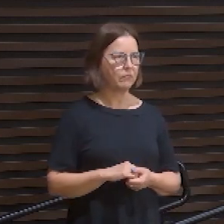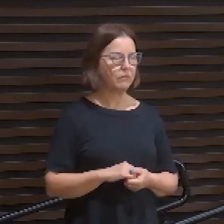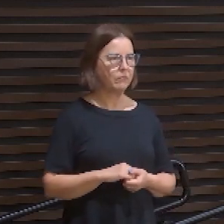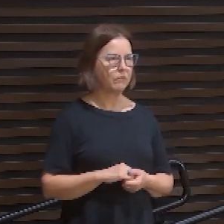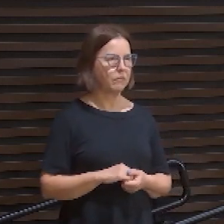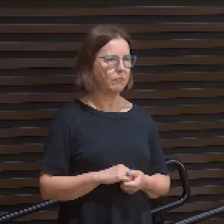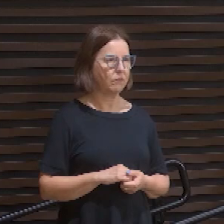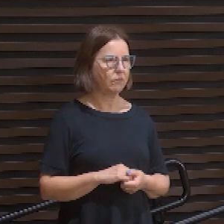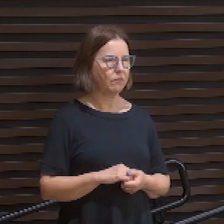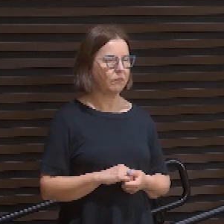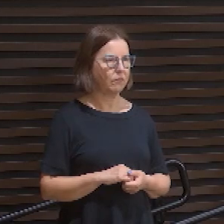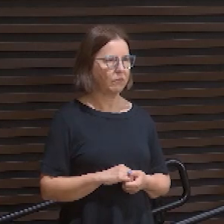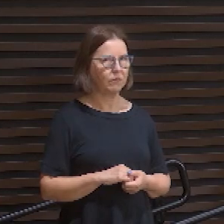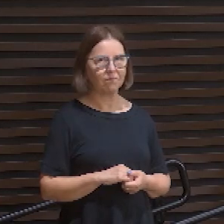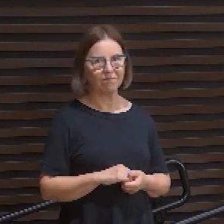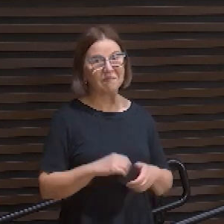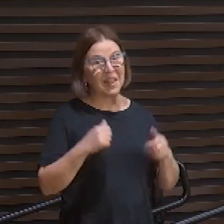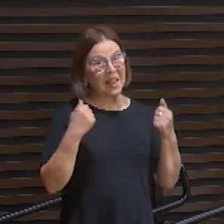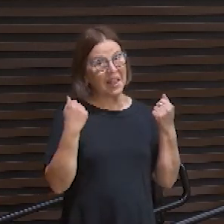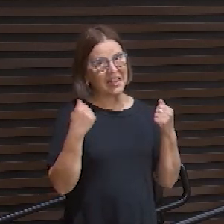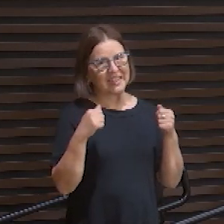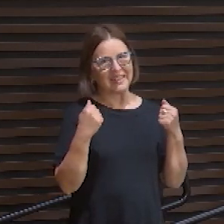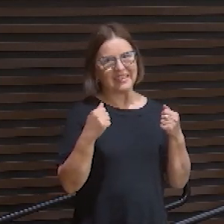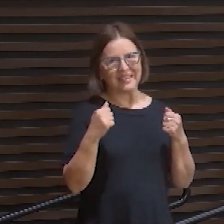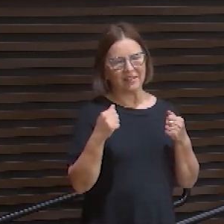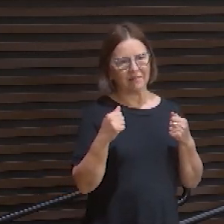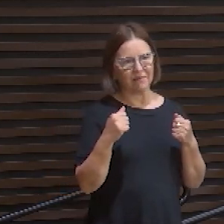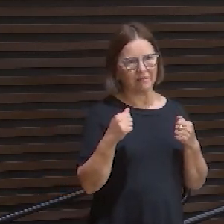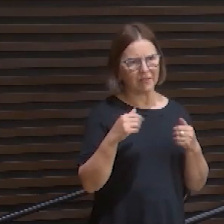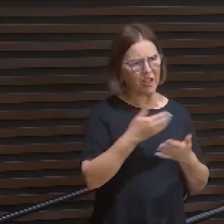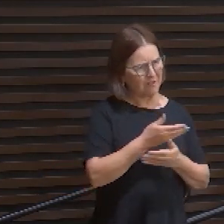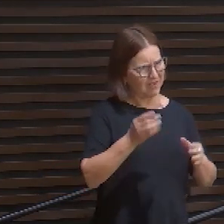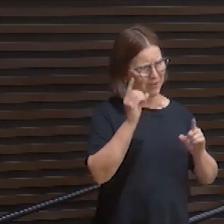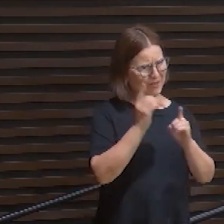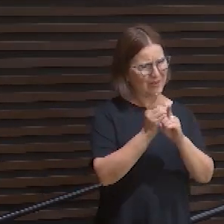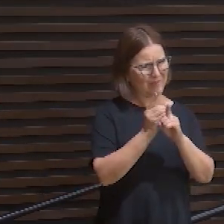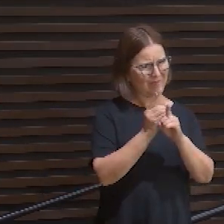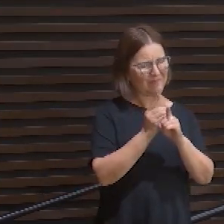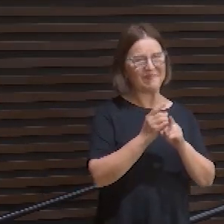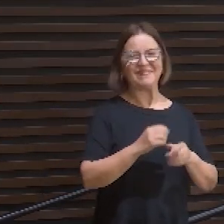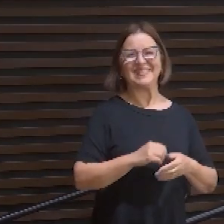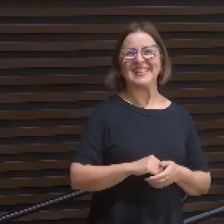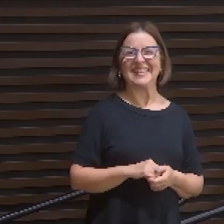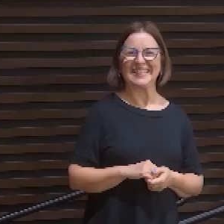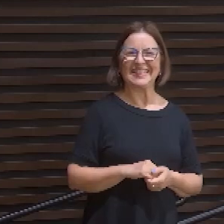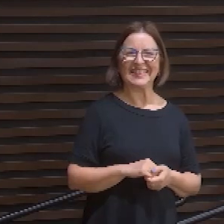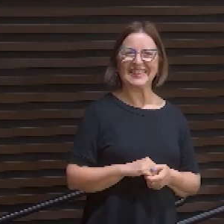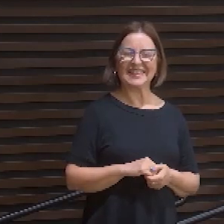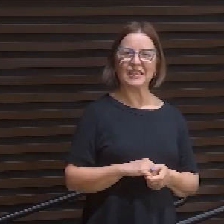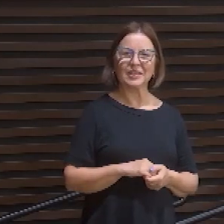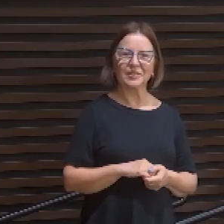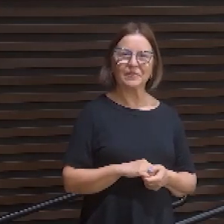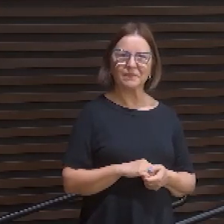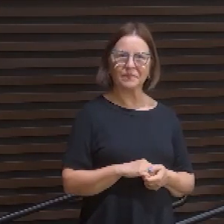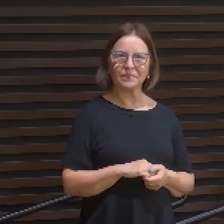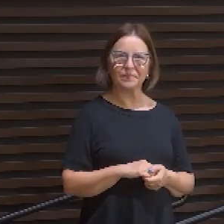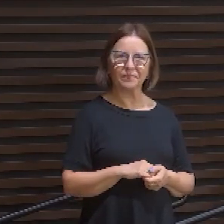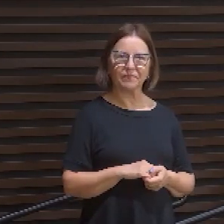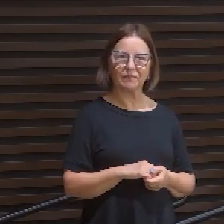Era necessário, portanto, acharam? Hebreus 9.